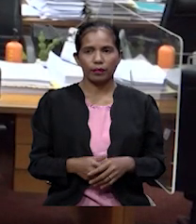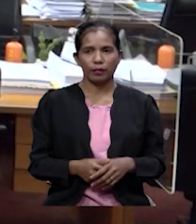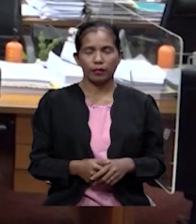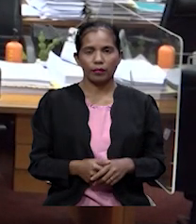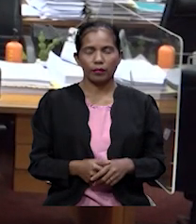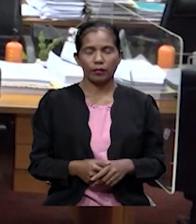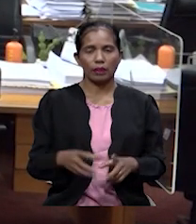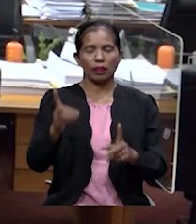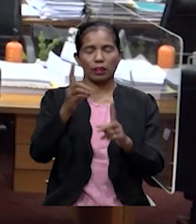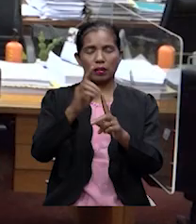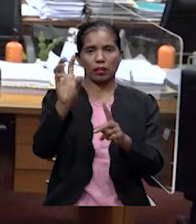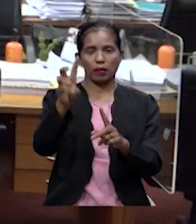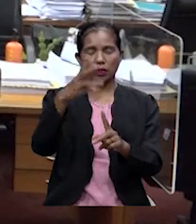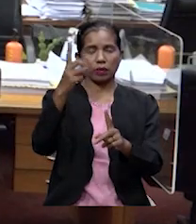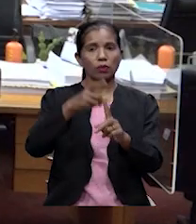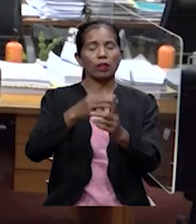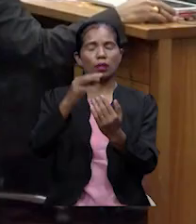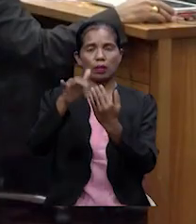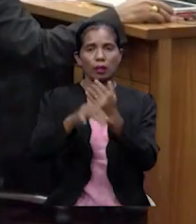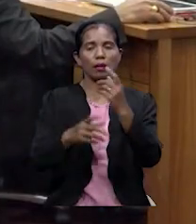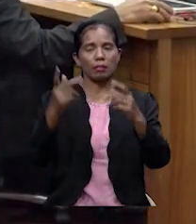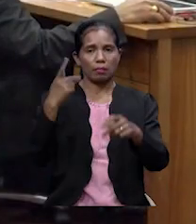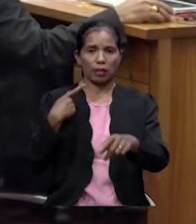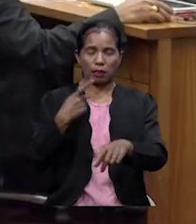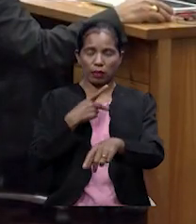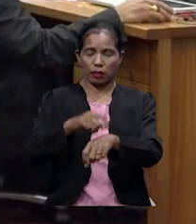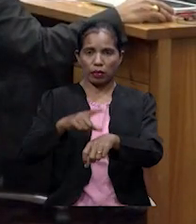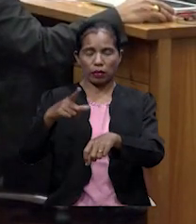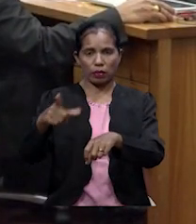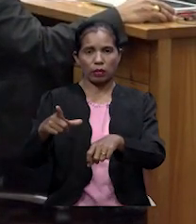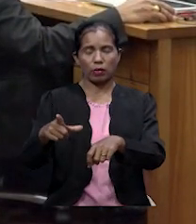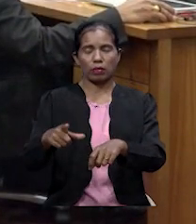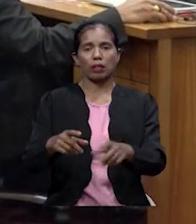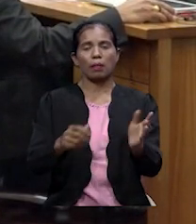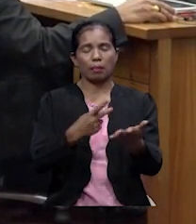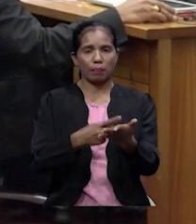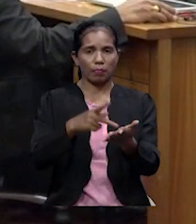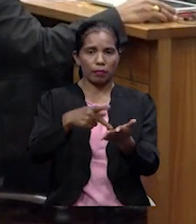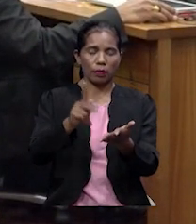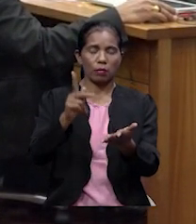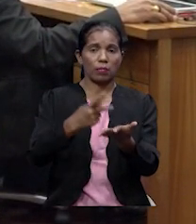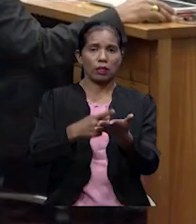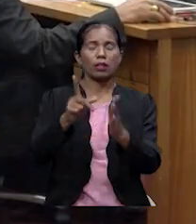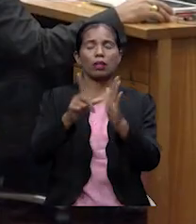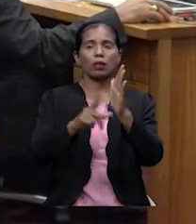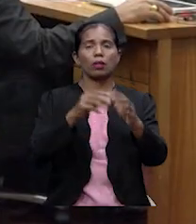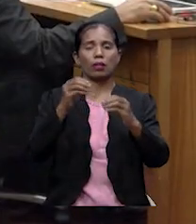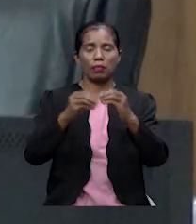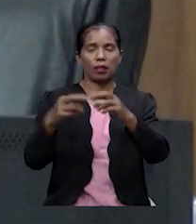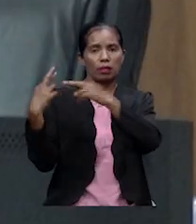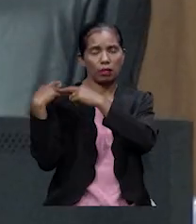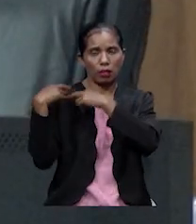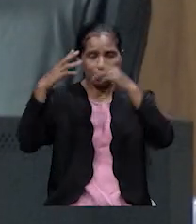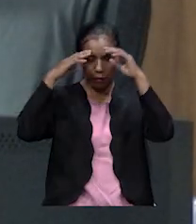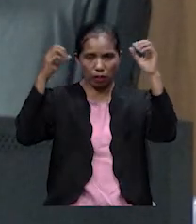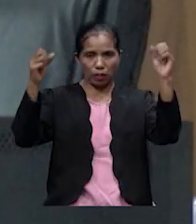E a lorão san lusinen fulan maio, Parlamento Nacional Quinta Legislatura apro projeto lei com a responsabilidade presidente da